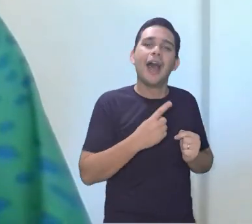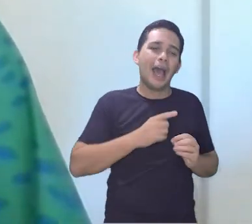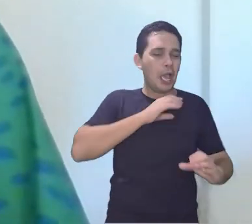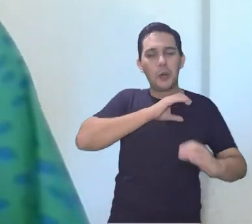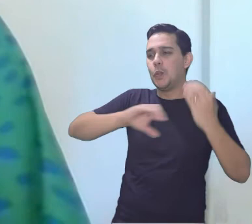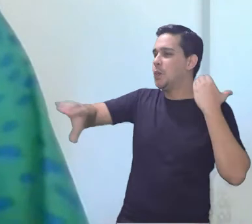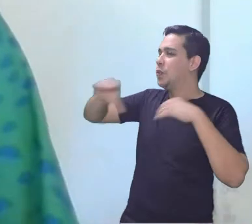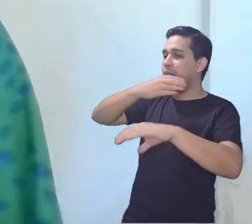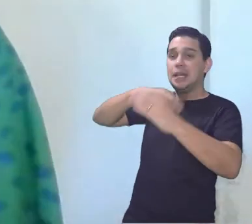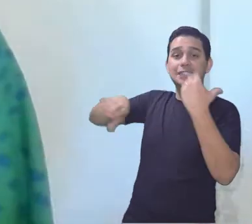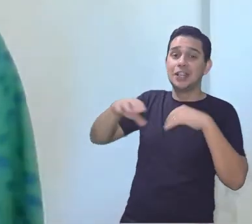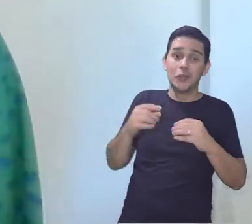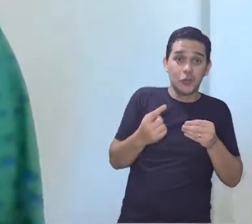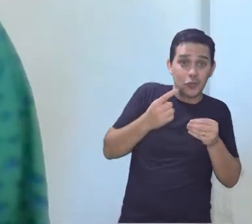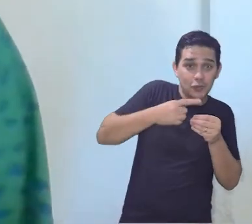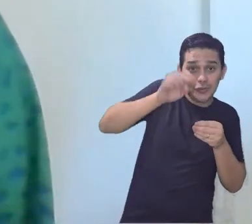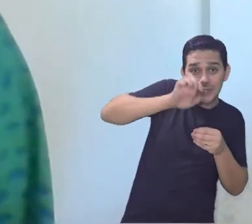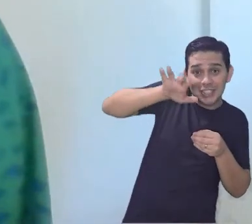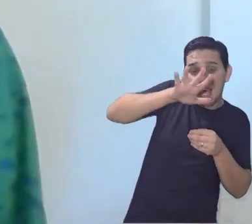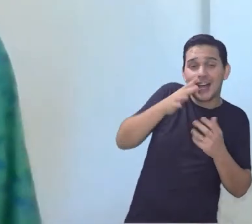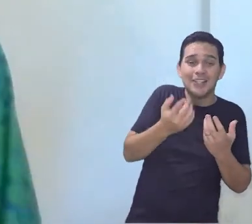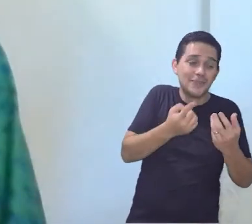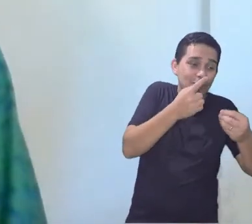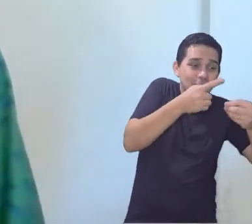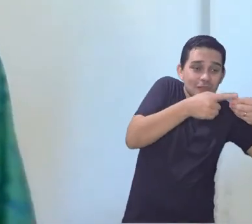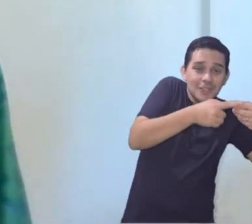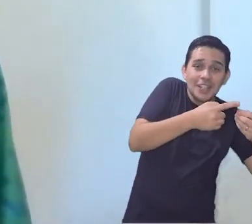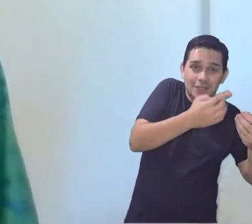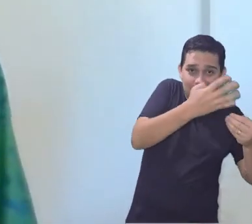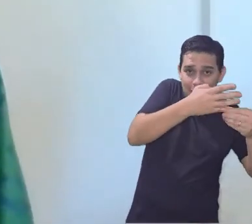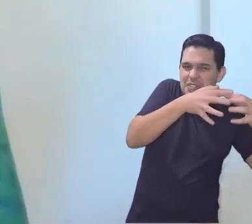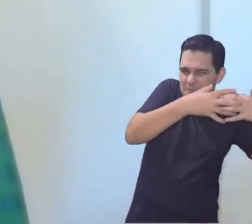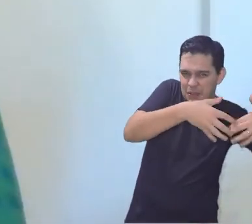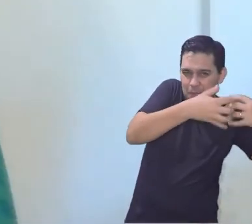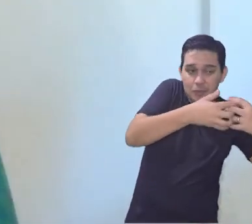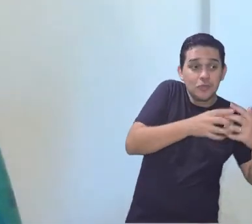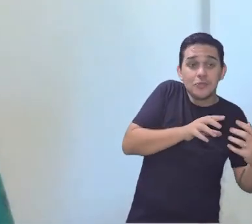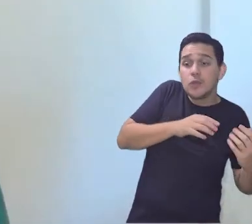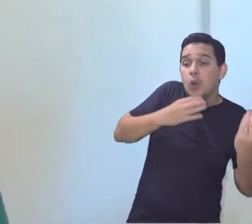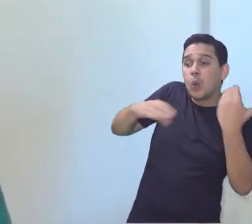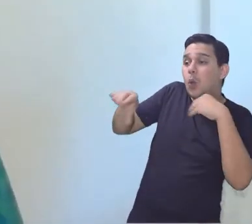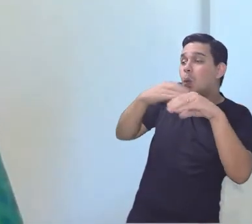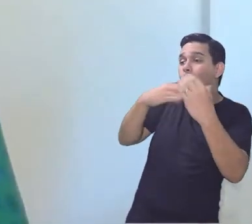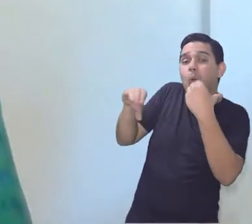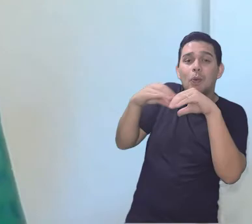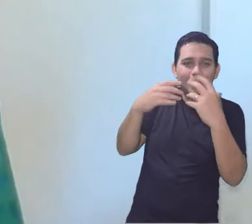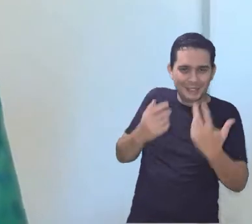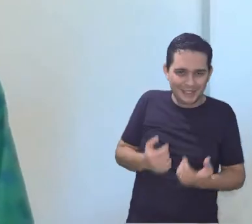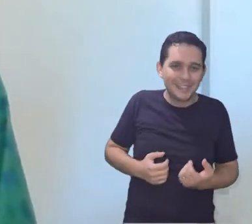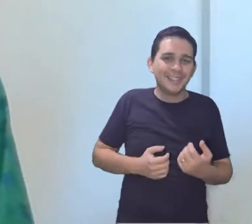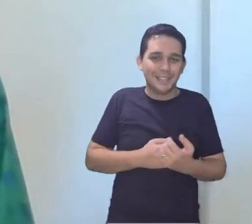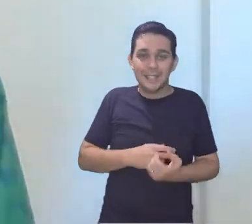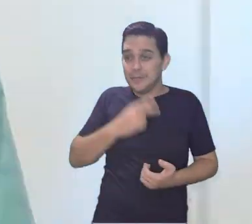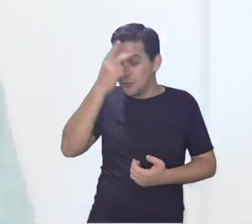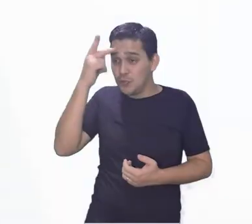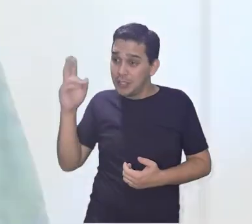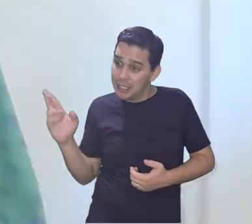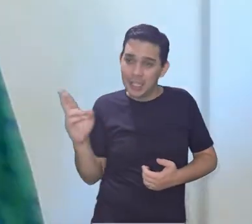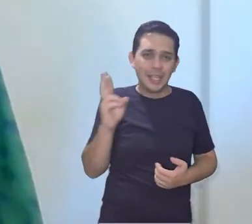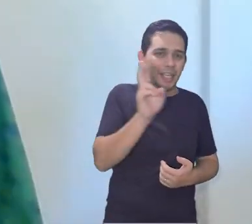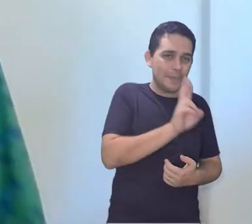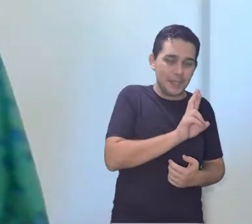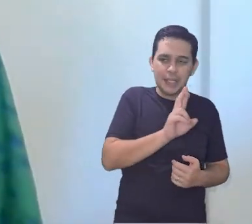contando com a presença do Estado do Rio de Janeiro, do município de Petrópolis e de uma representante das vítimas.